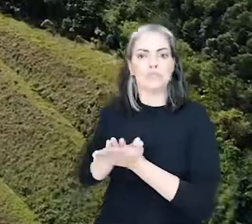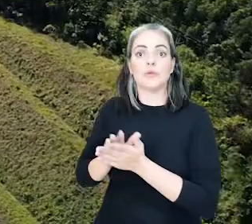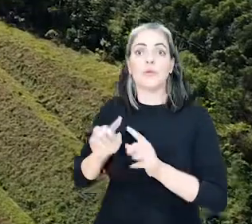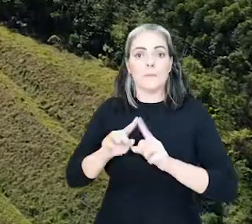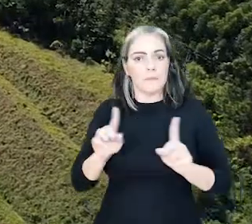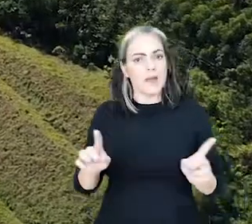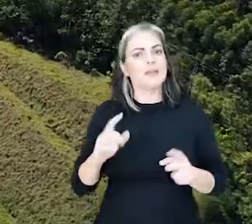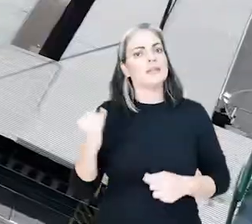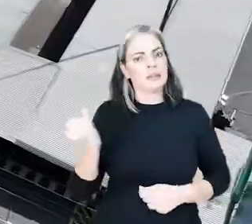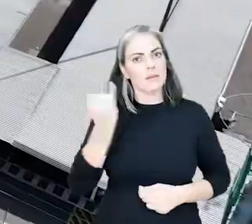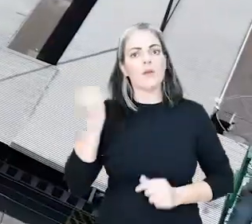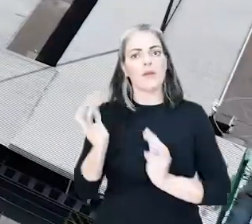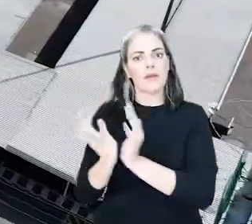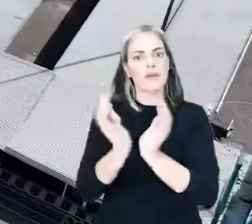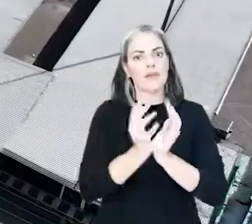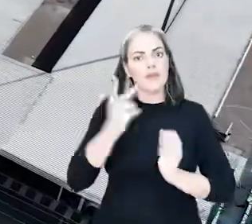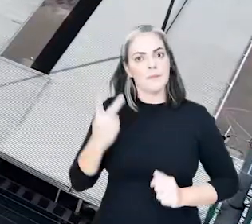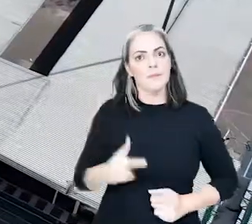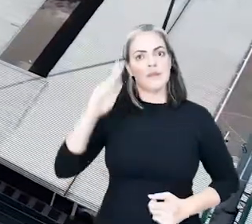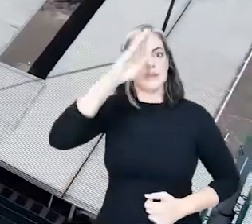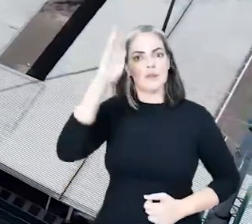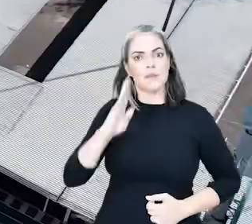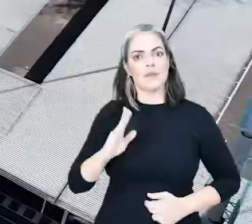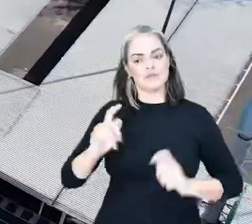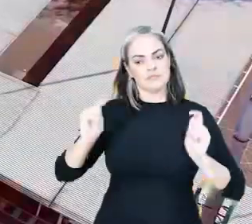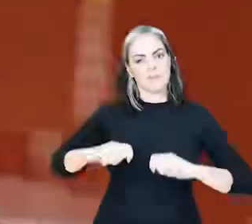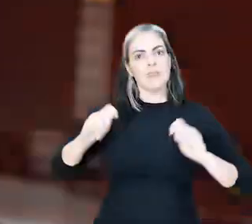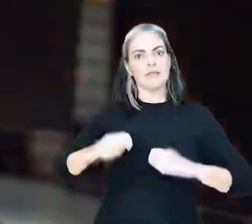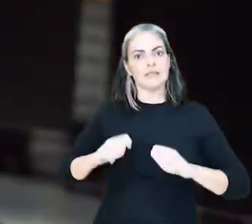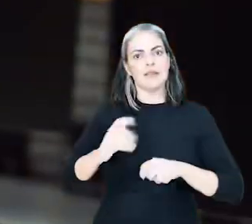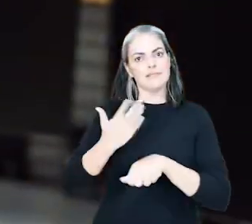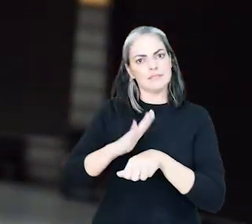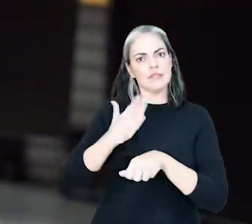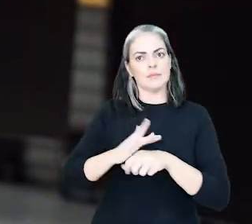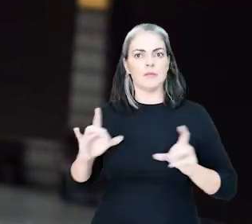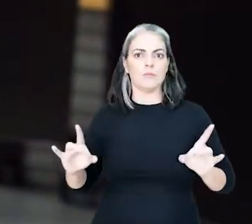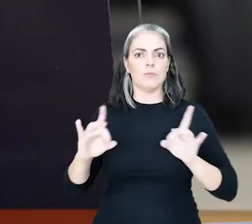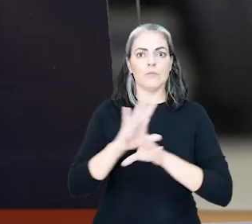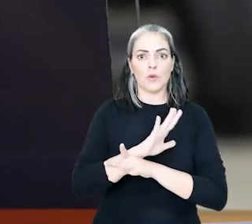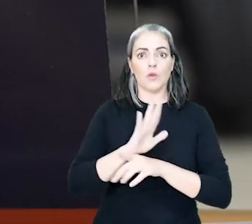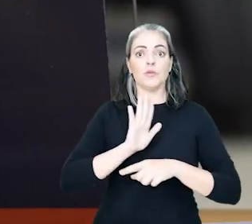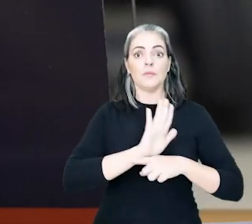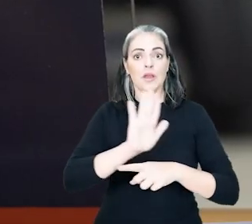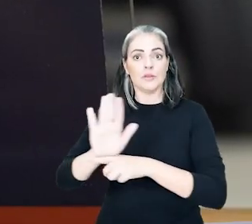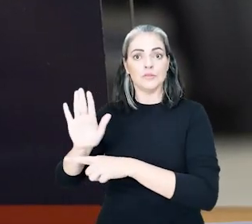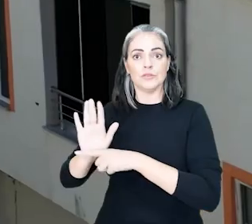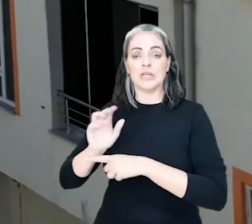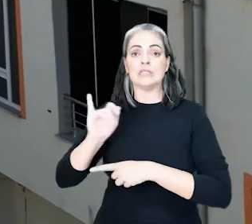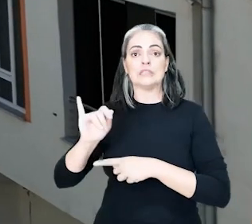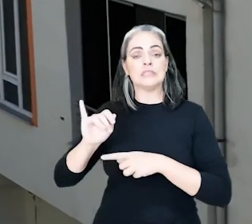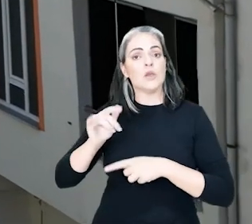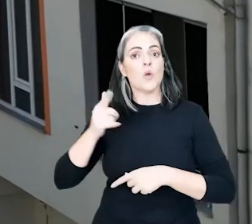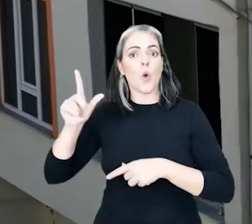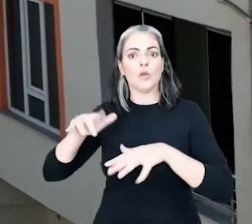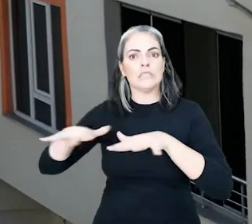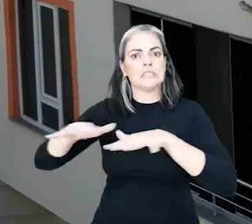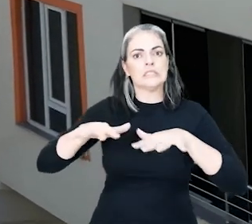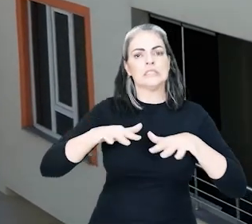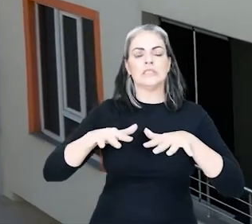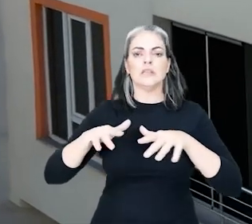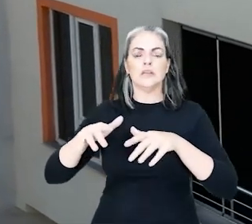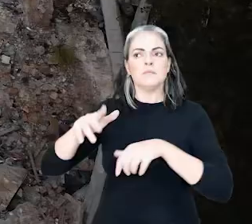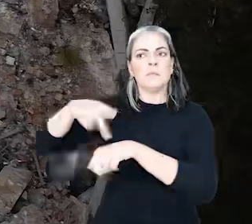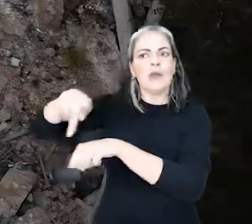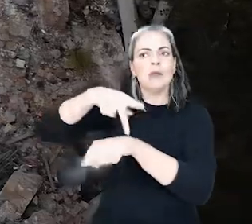tenham sido registrados, é bastante importante que as equipes brasileiras estejam capacitadas, treinadas para estar atuando em